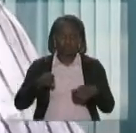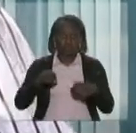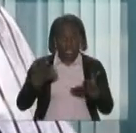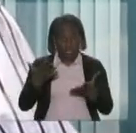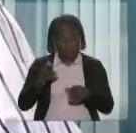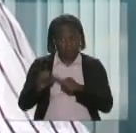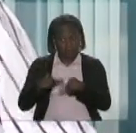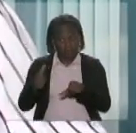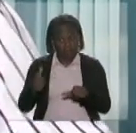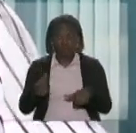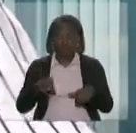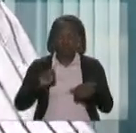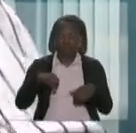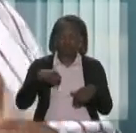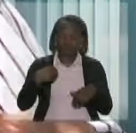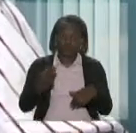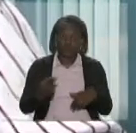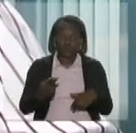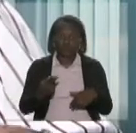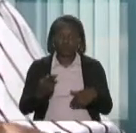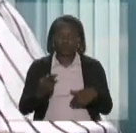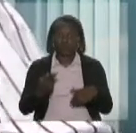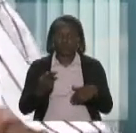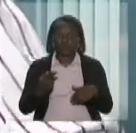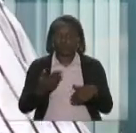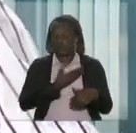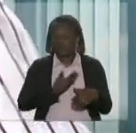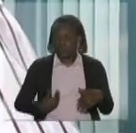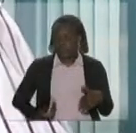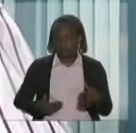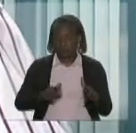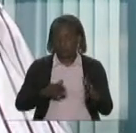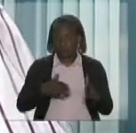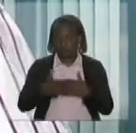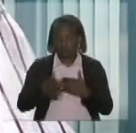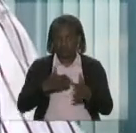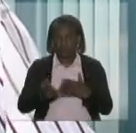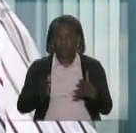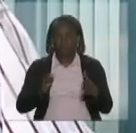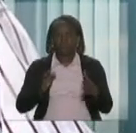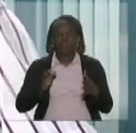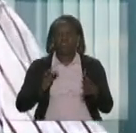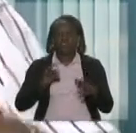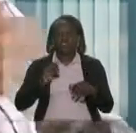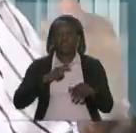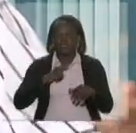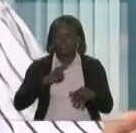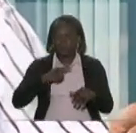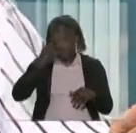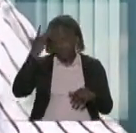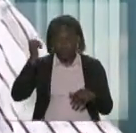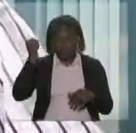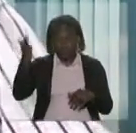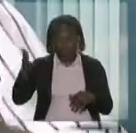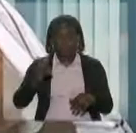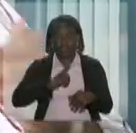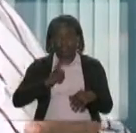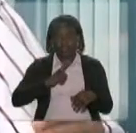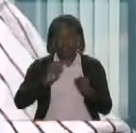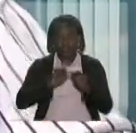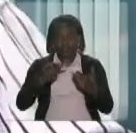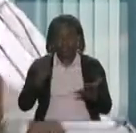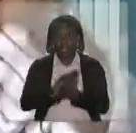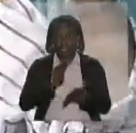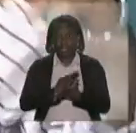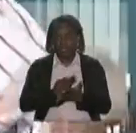queria mexer ou na no governo de uma maneira geral ele mexe com pessoas de fora fazendo coisa errada